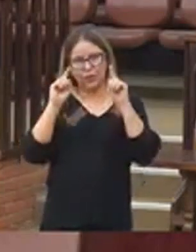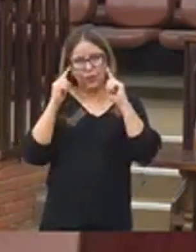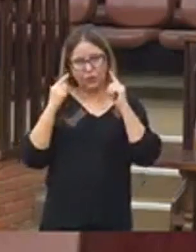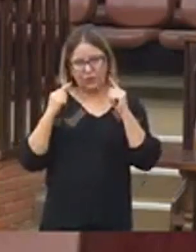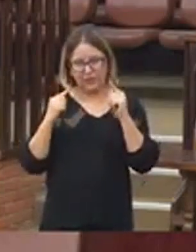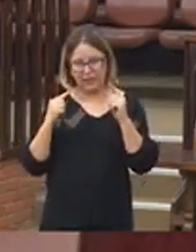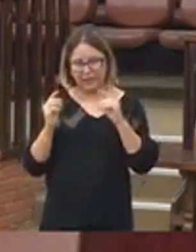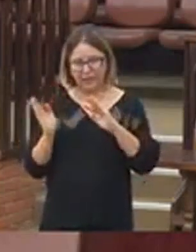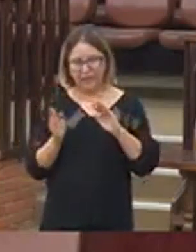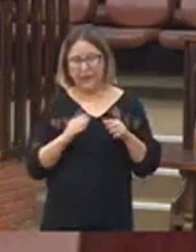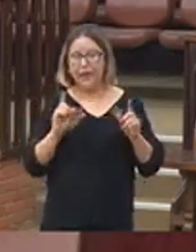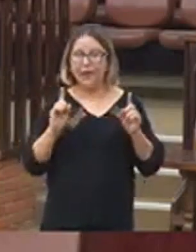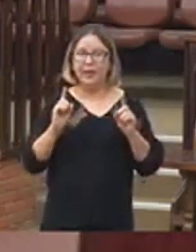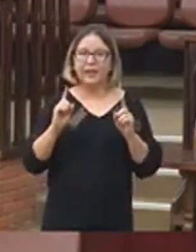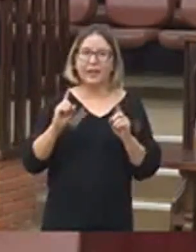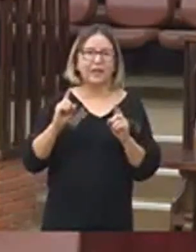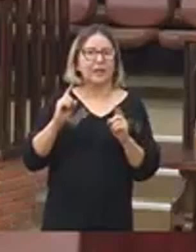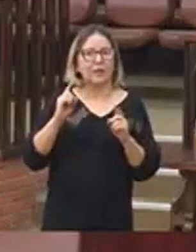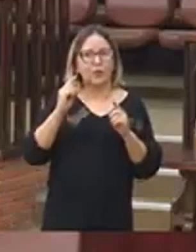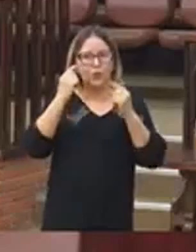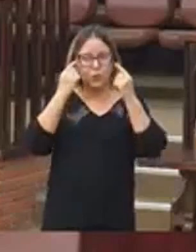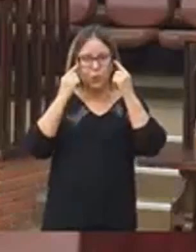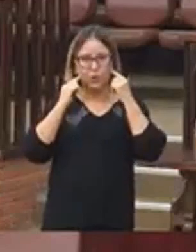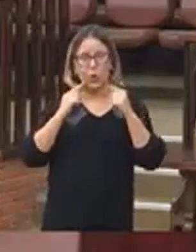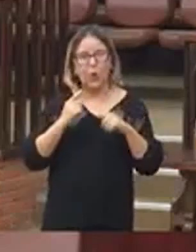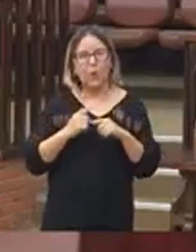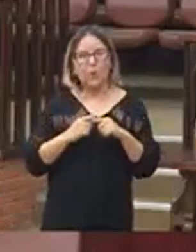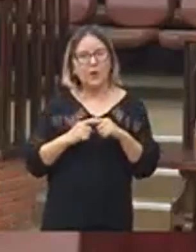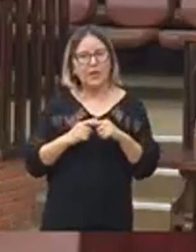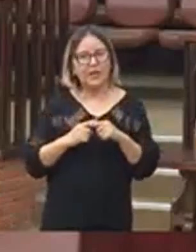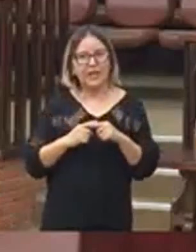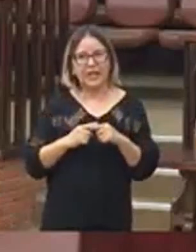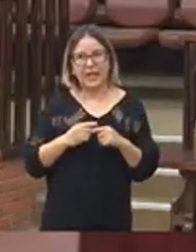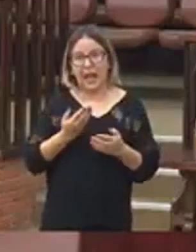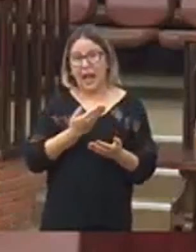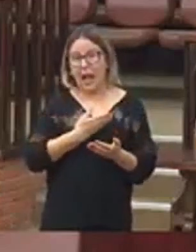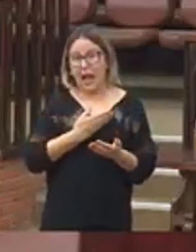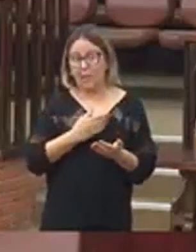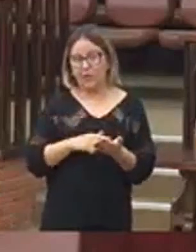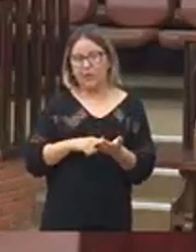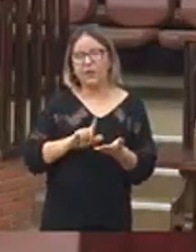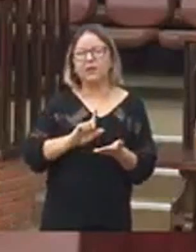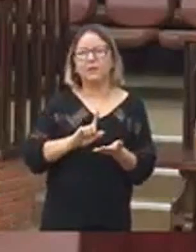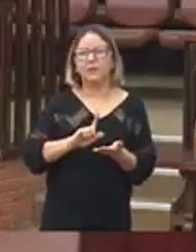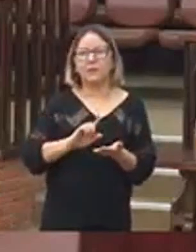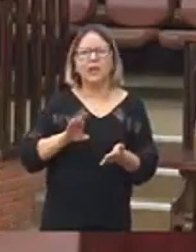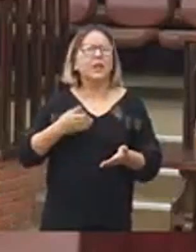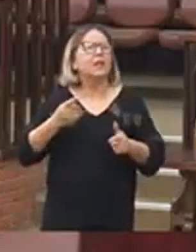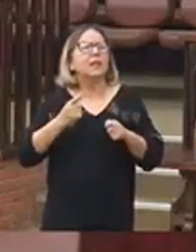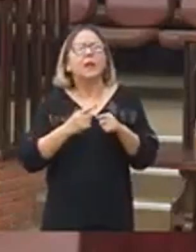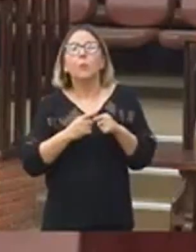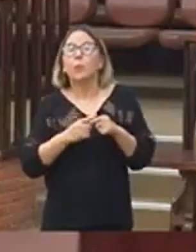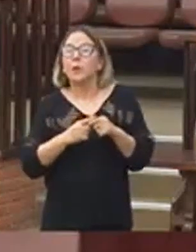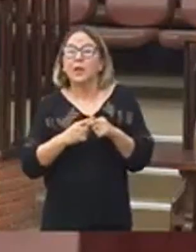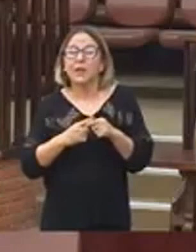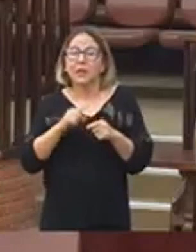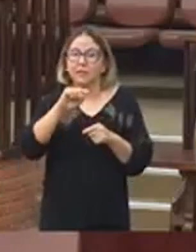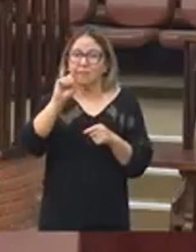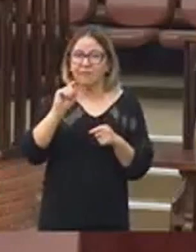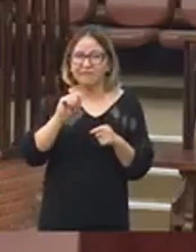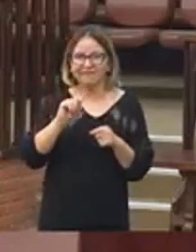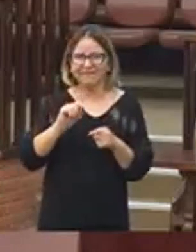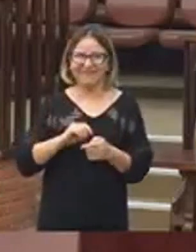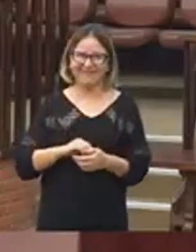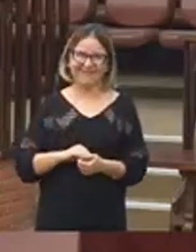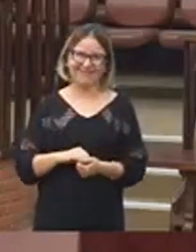Ele não chorou porque ele era amigo de Lázaro. Por que então Jesus chorou?